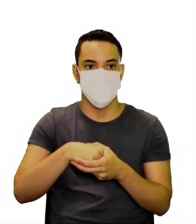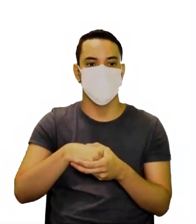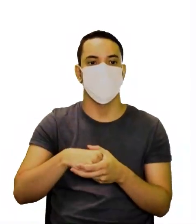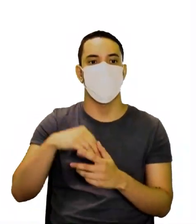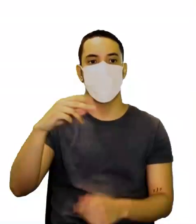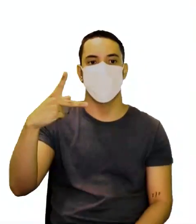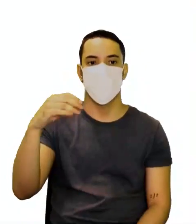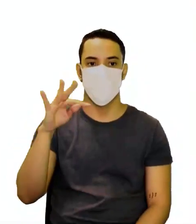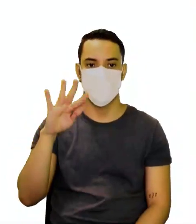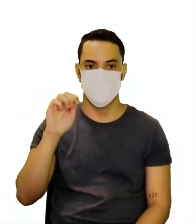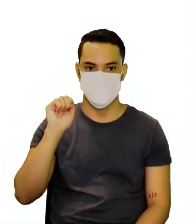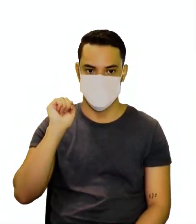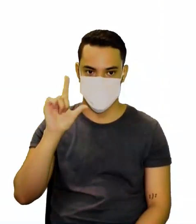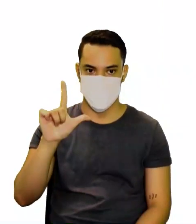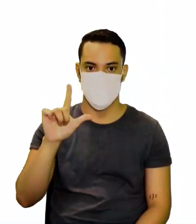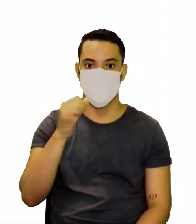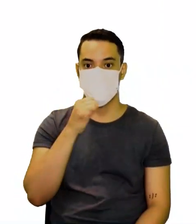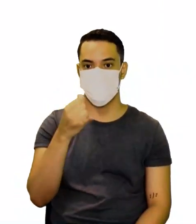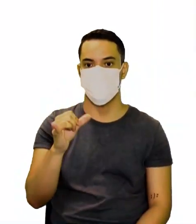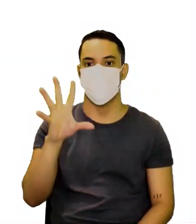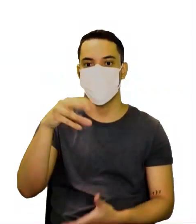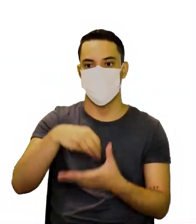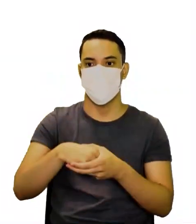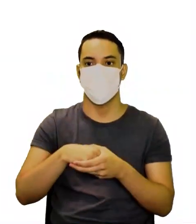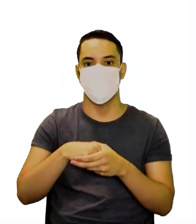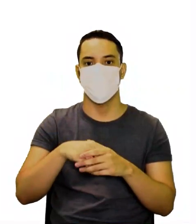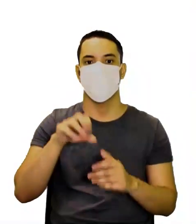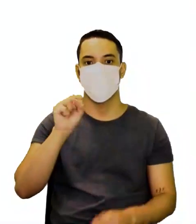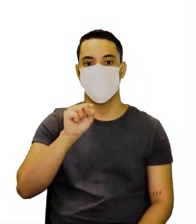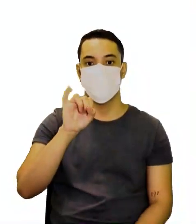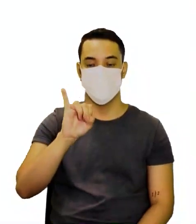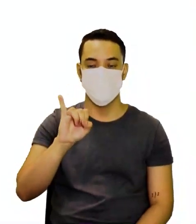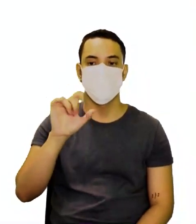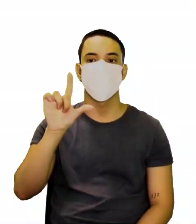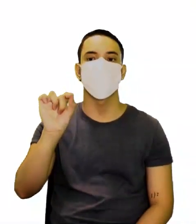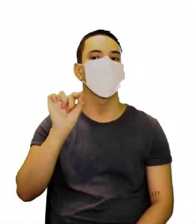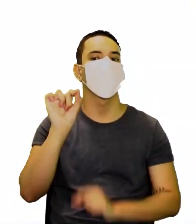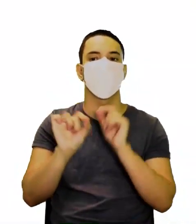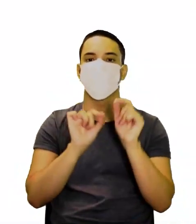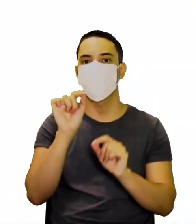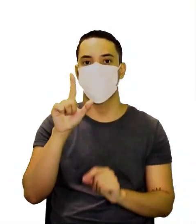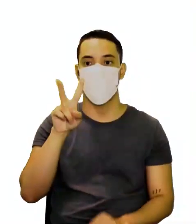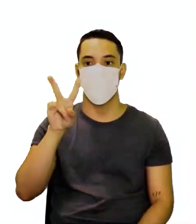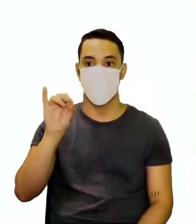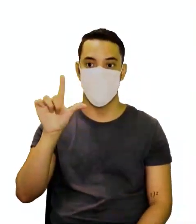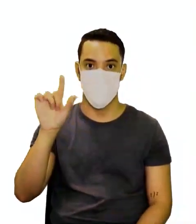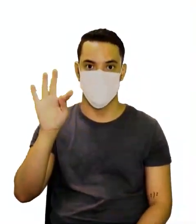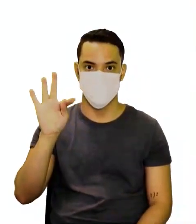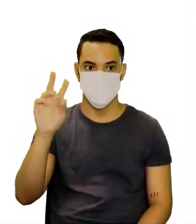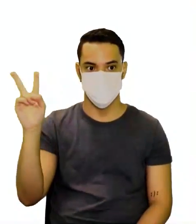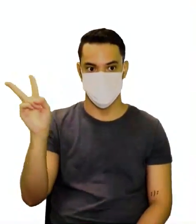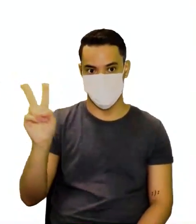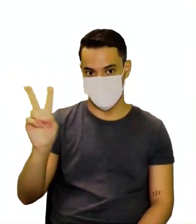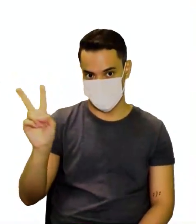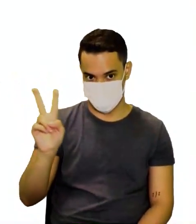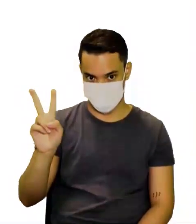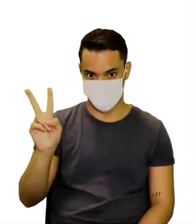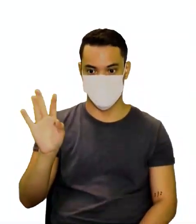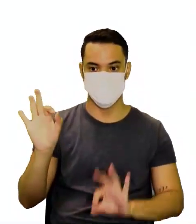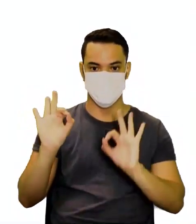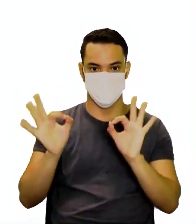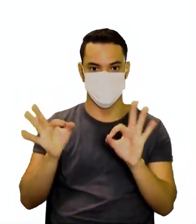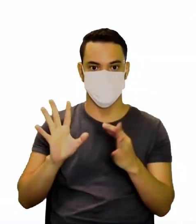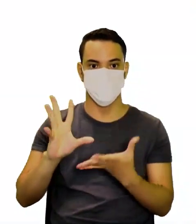potencial elétrico no sistema internacional é o volt. Então, ele está falando aqui, né, que o